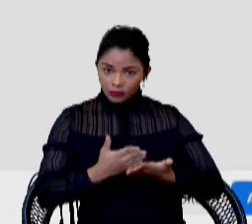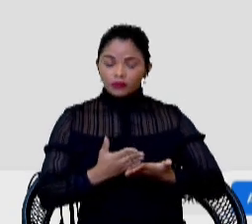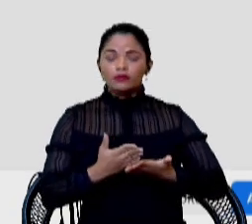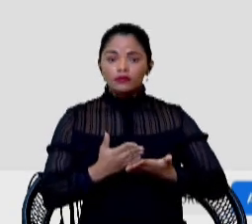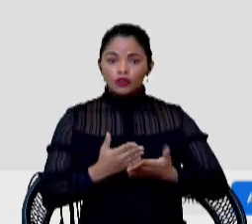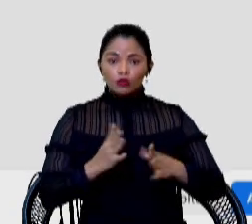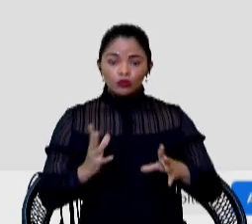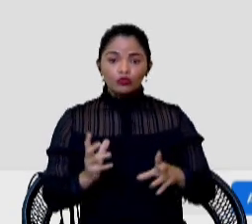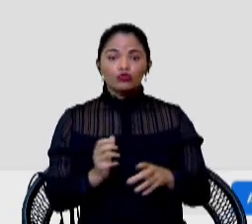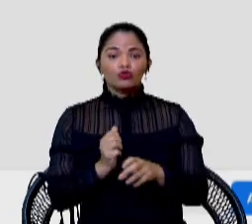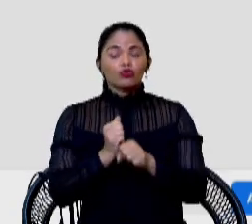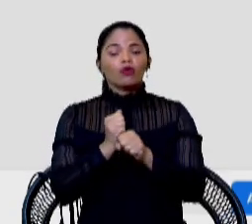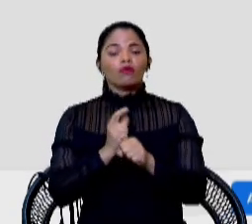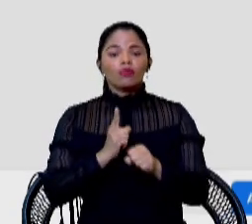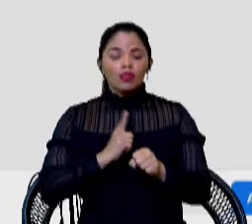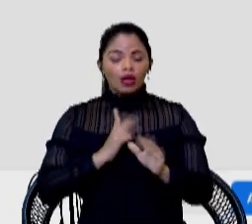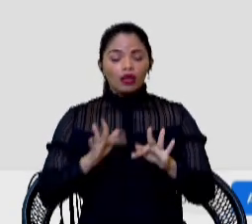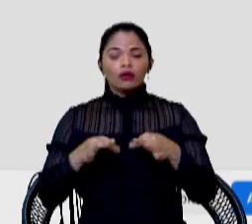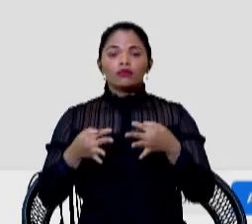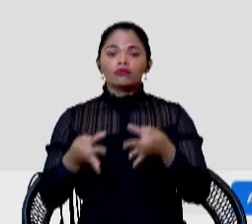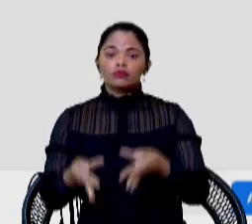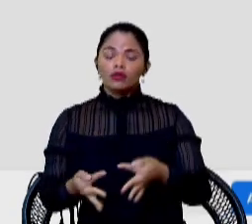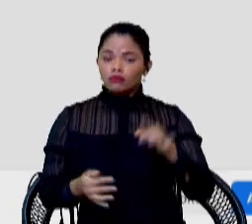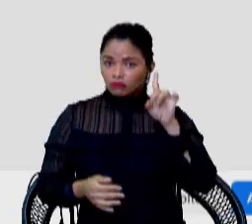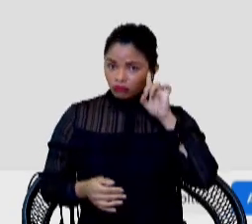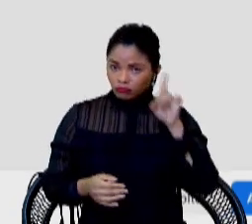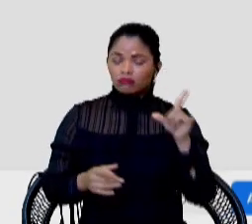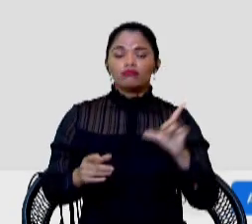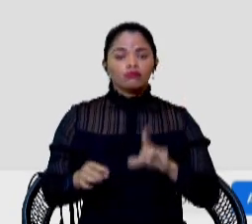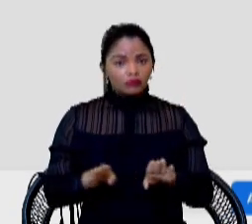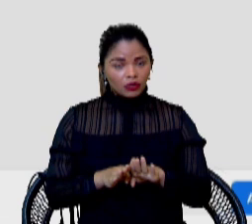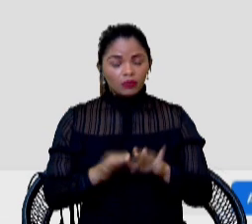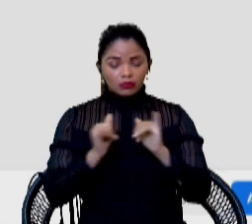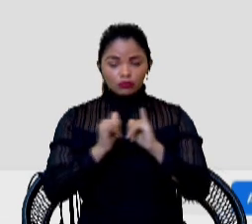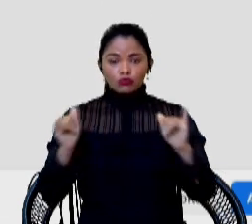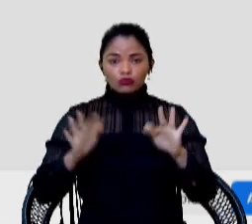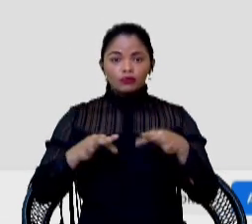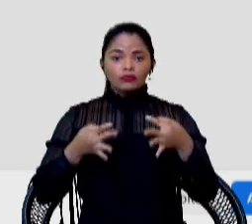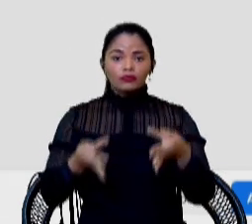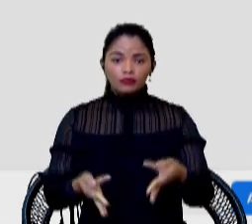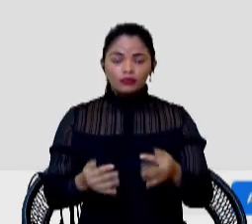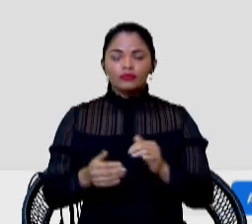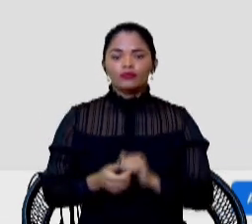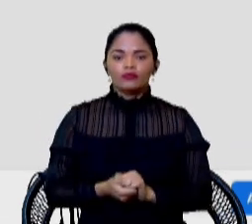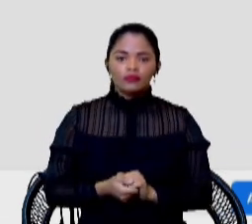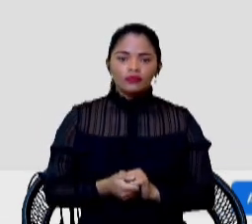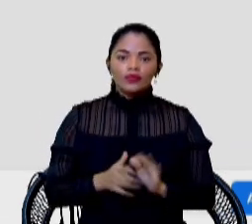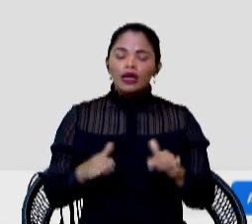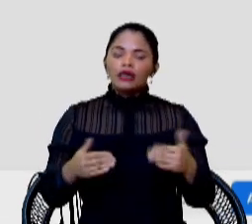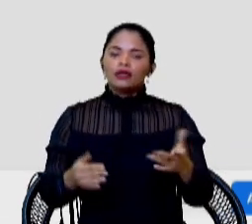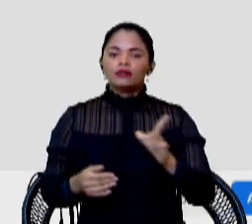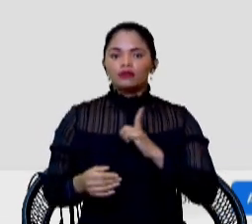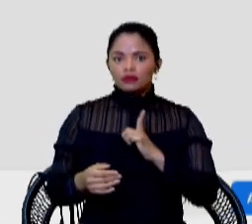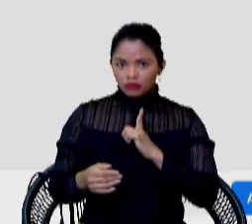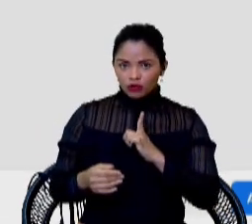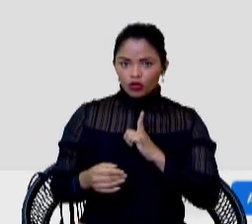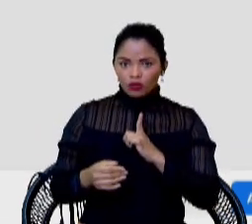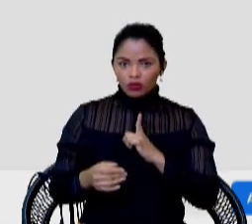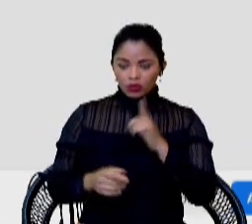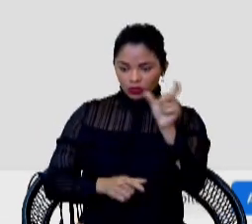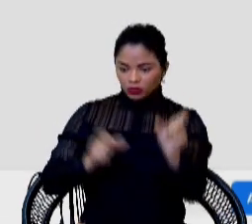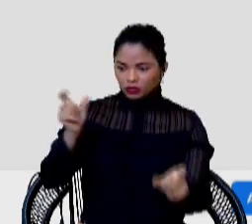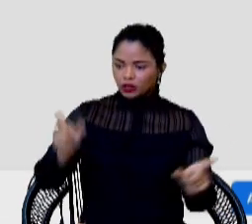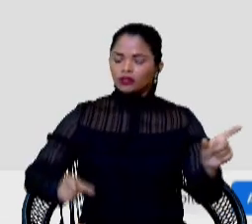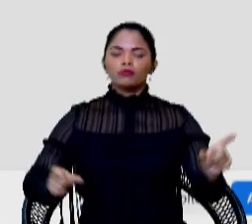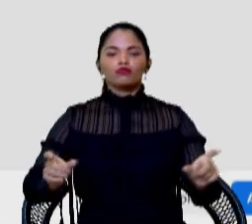é total, vocês também têm a data de término que vocês queiram, que o anúncio termine, beleza? A gente tem aqui a parte de público,